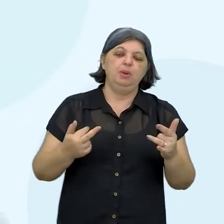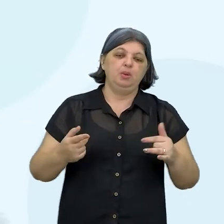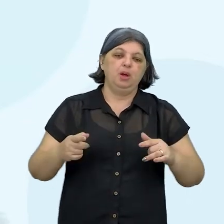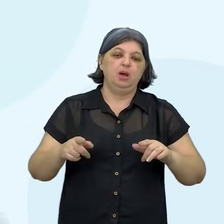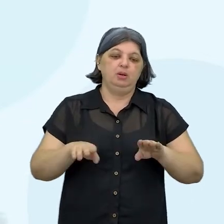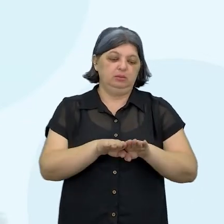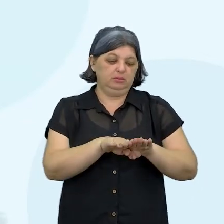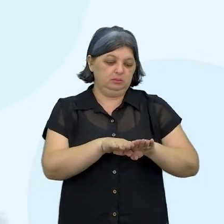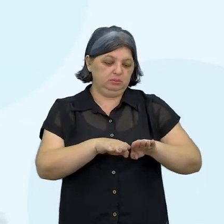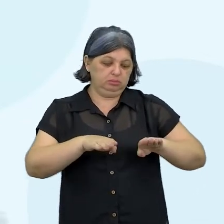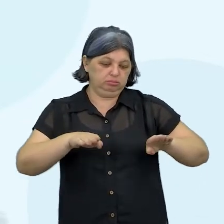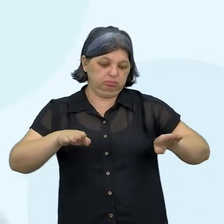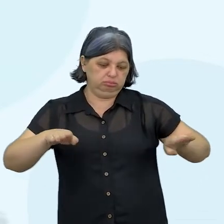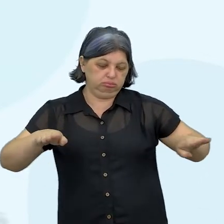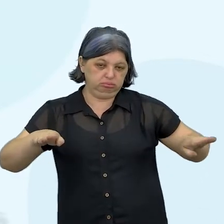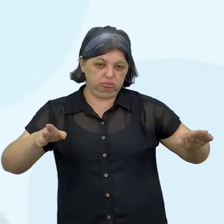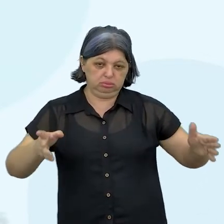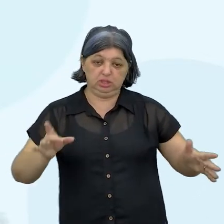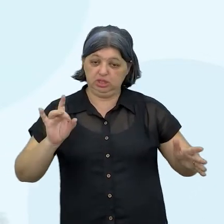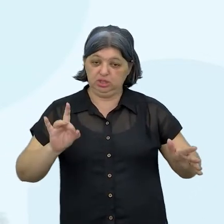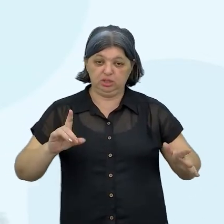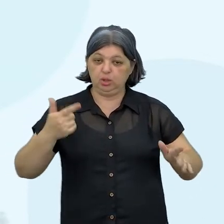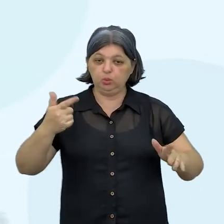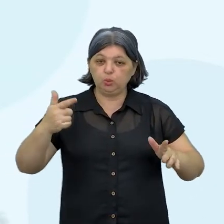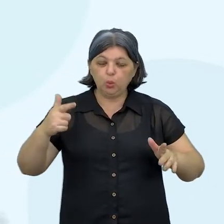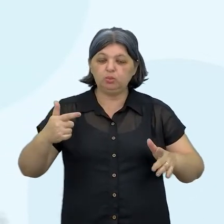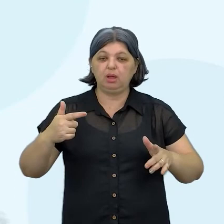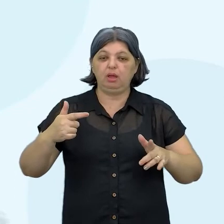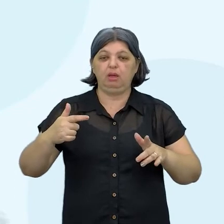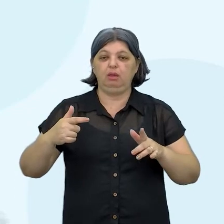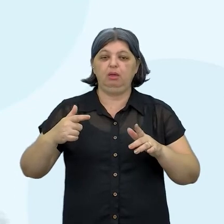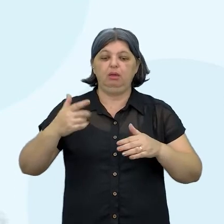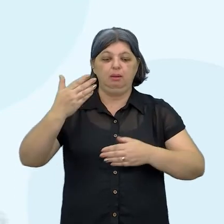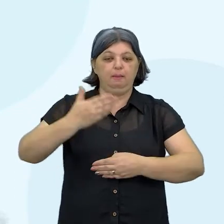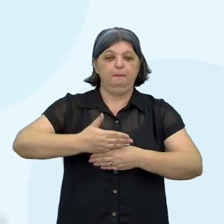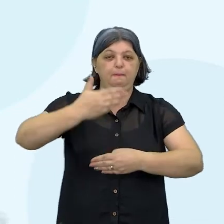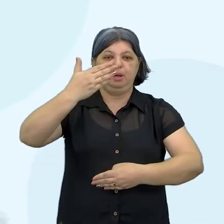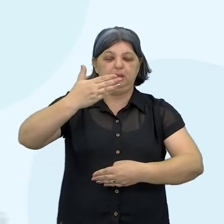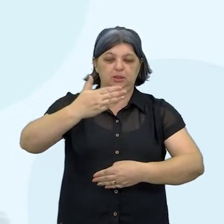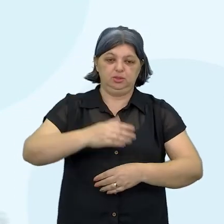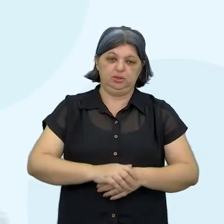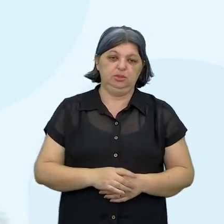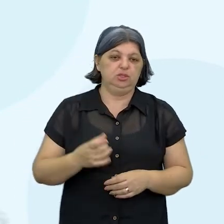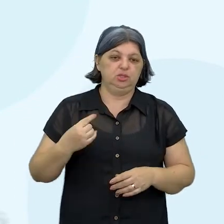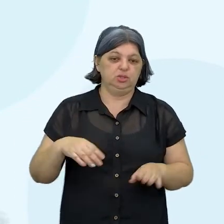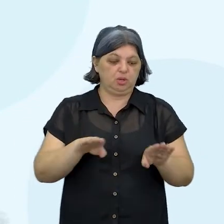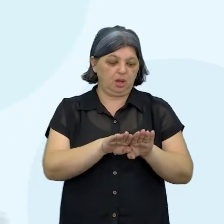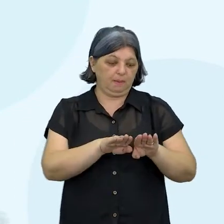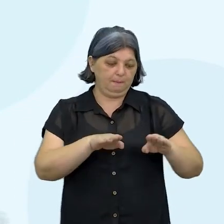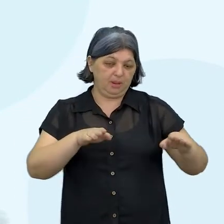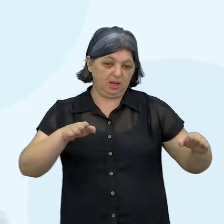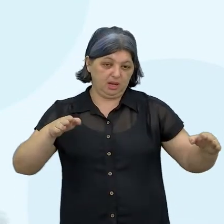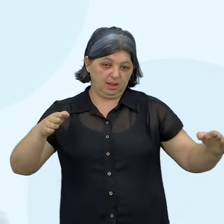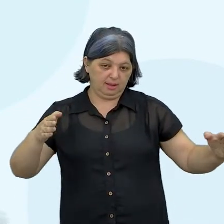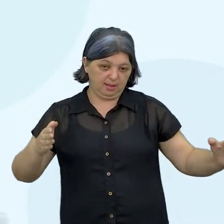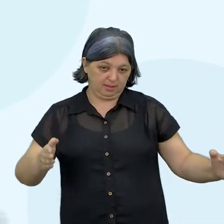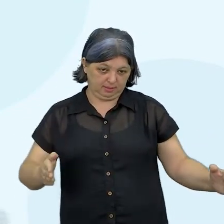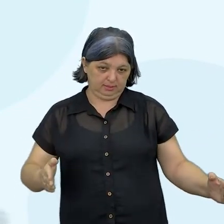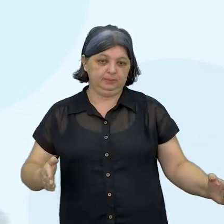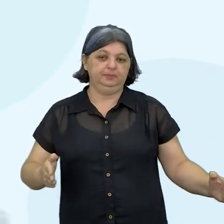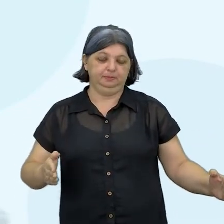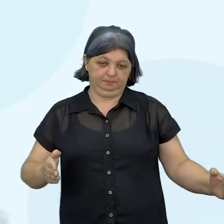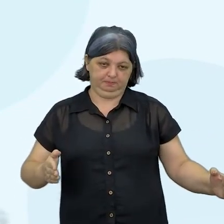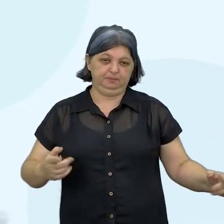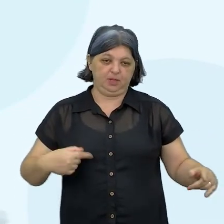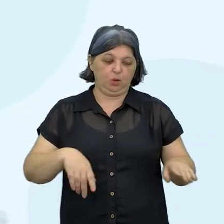seja, sem parede. Tá vendo que tá aqui pontilhado? É sem parede, só tem uma banqueta, uma